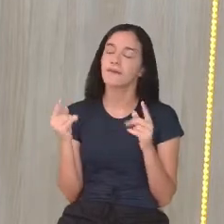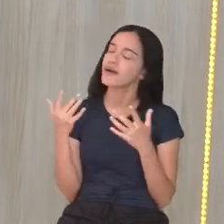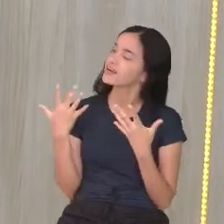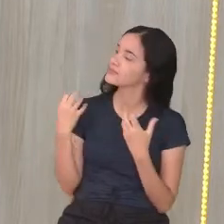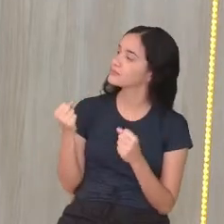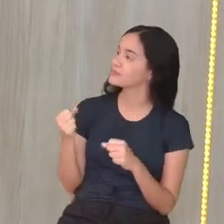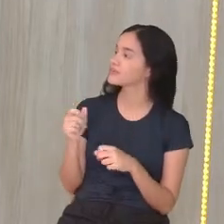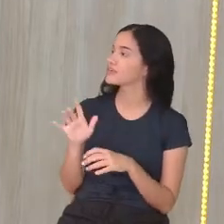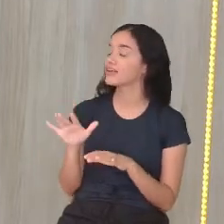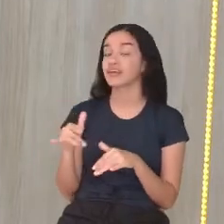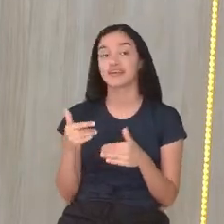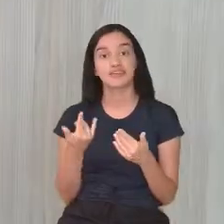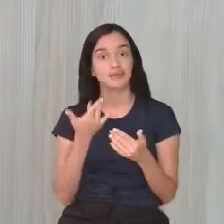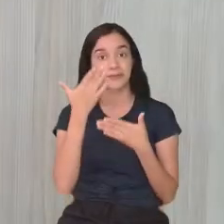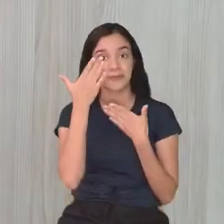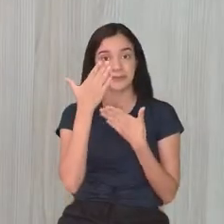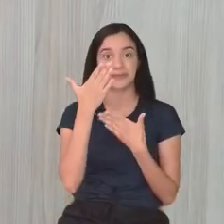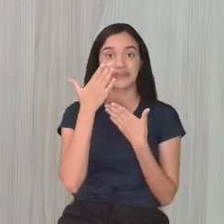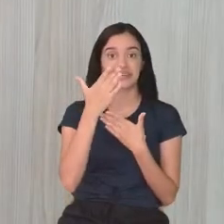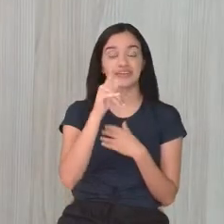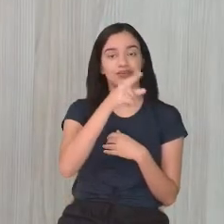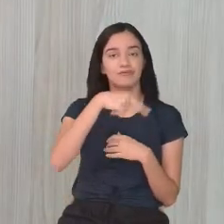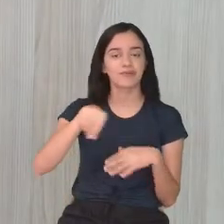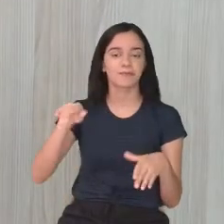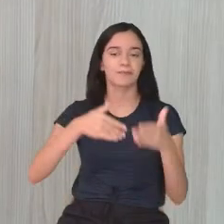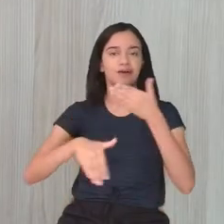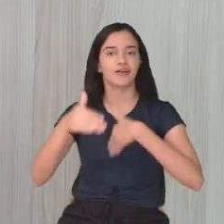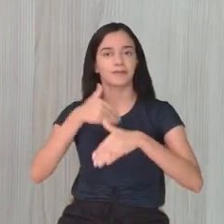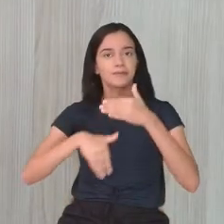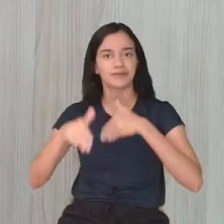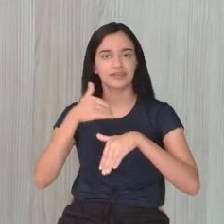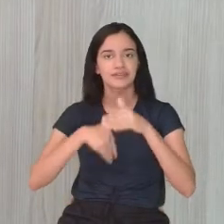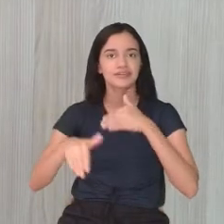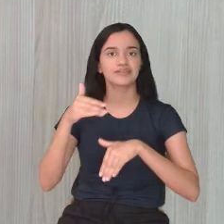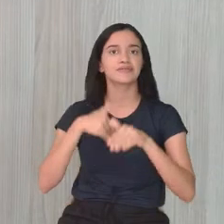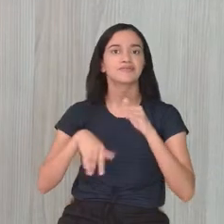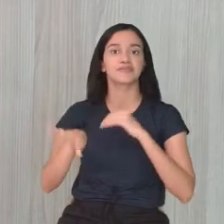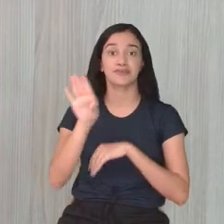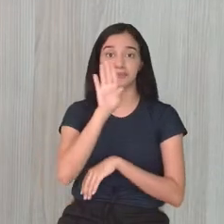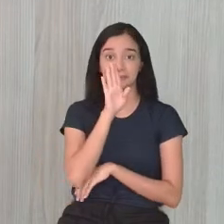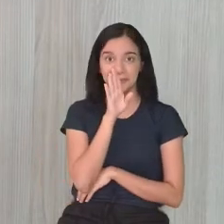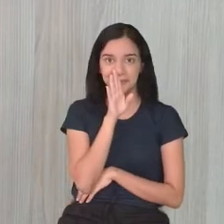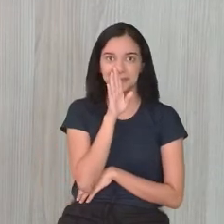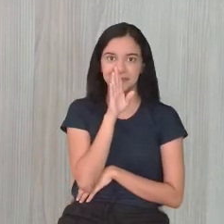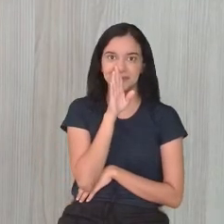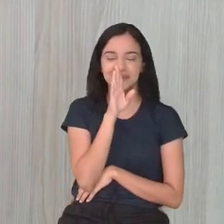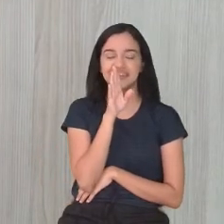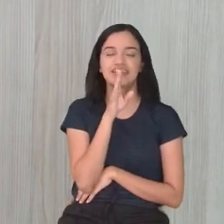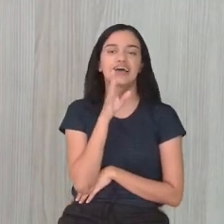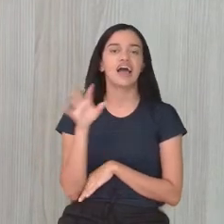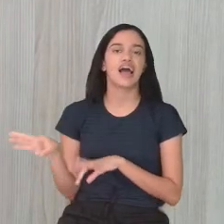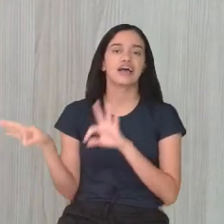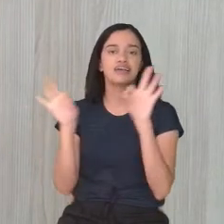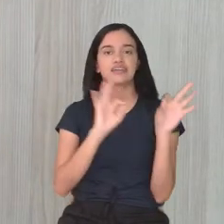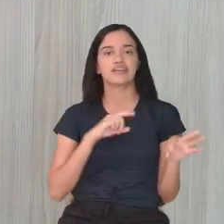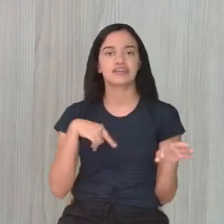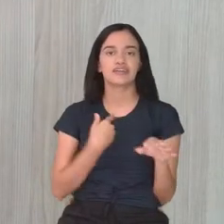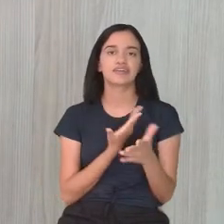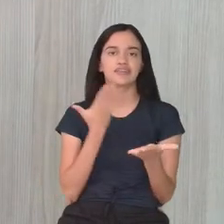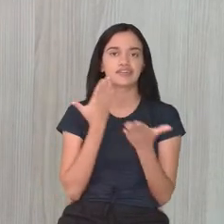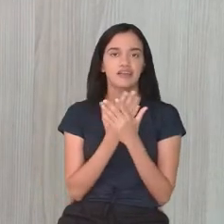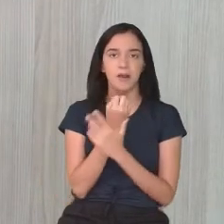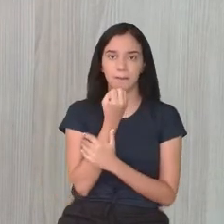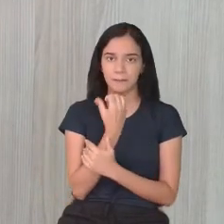professora. Bem, pessoal, obrigada a vocês pela participação, por esse silêncio todo, né, assistindo a nossa aula, que foi